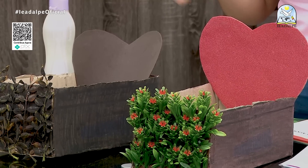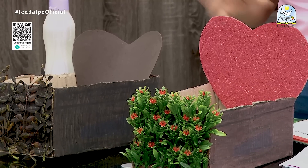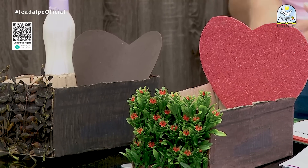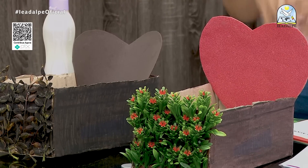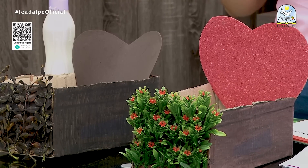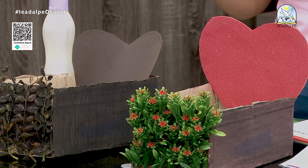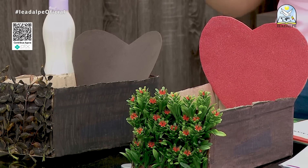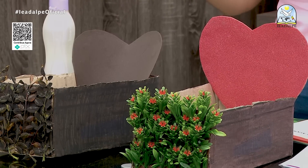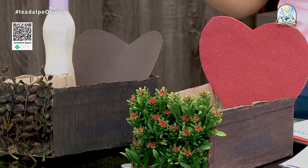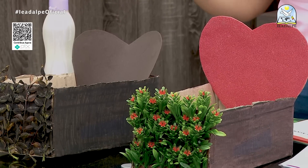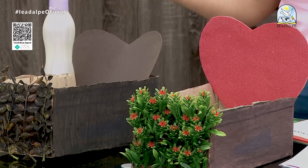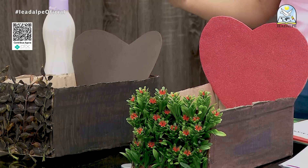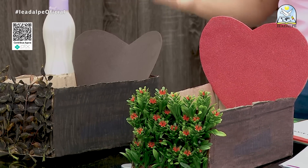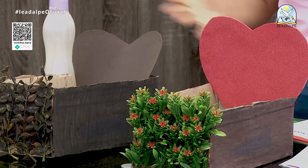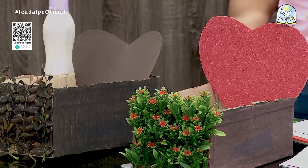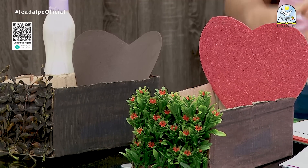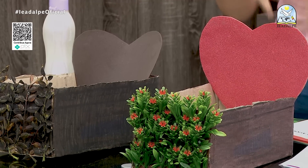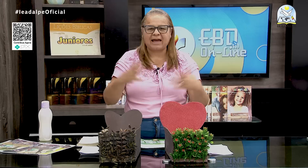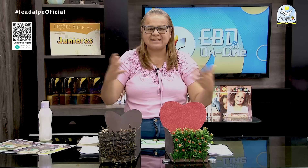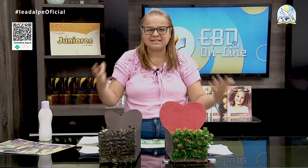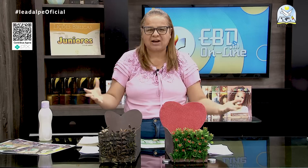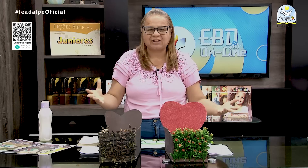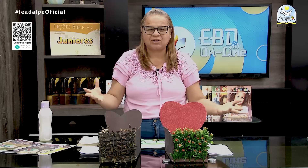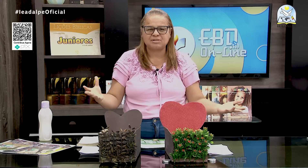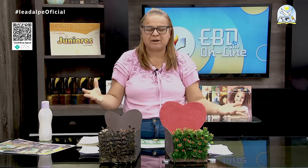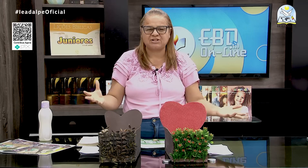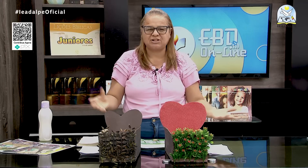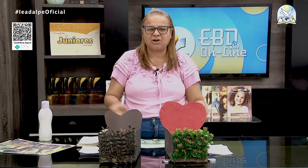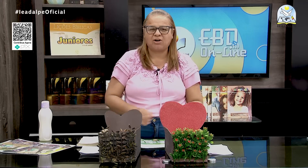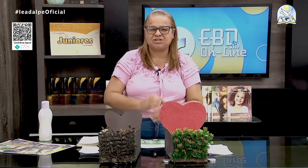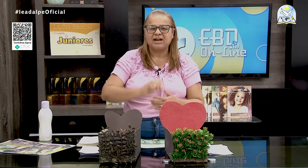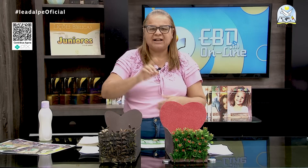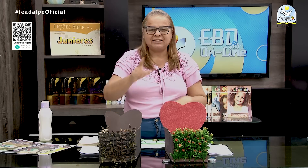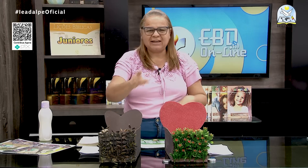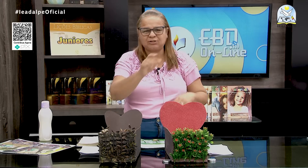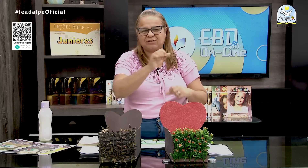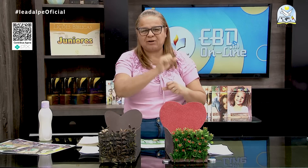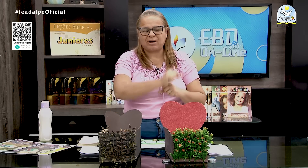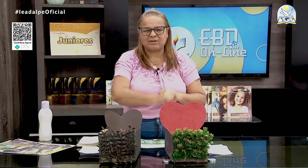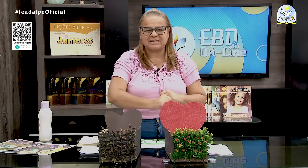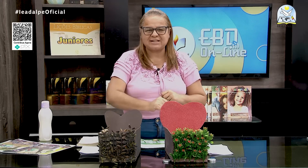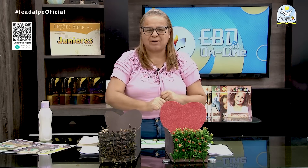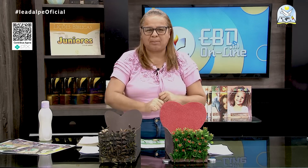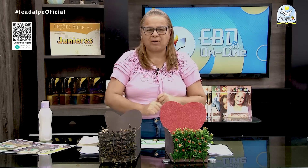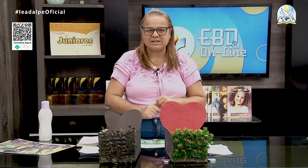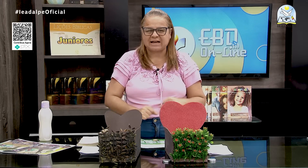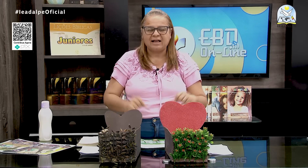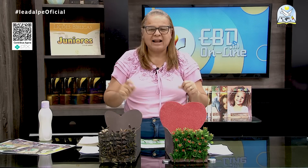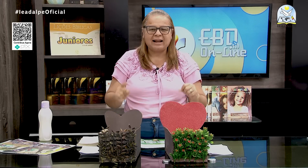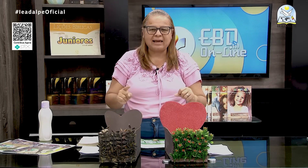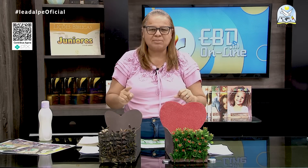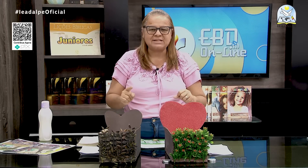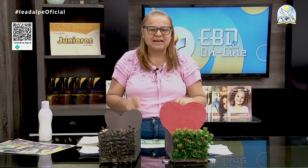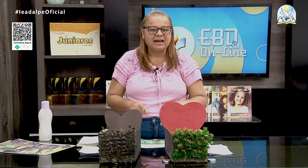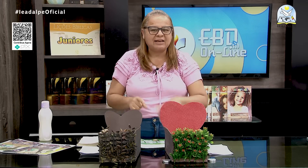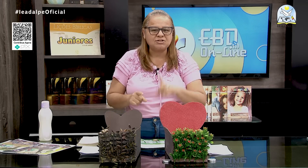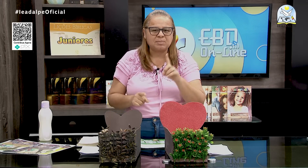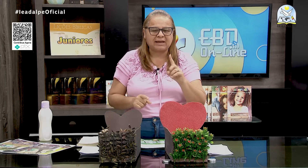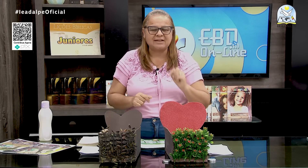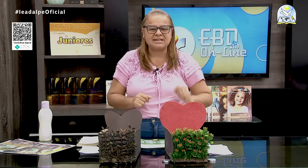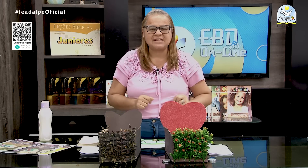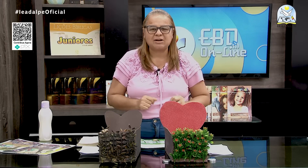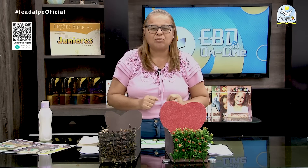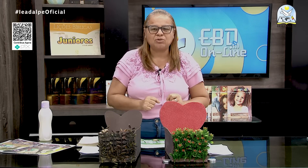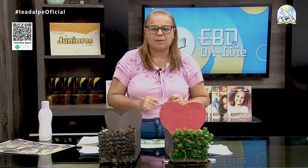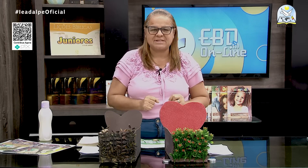o tema e ele já vão despertando e o que que a senhora trouxe pra gente hoje tia eu tô vendo alguma coisa na sua bolsa lembre-se que